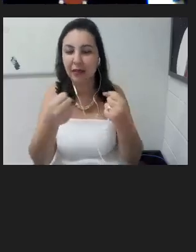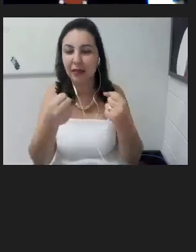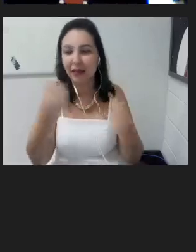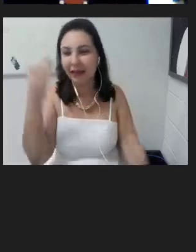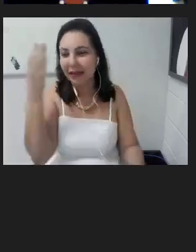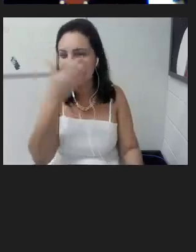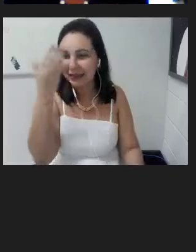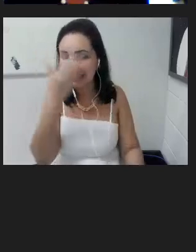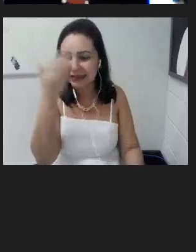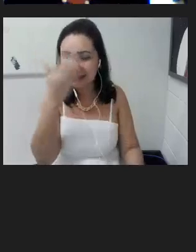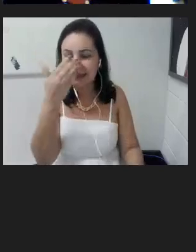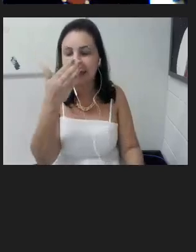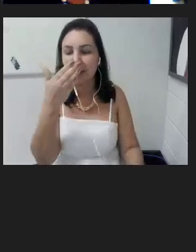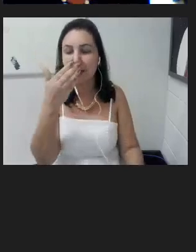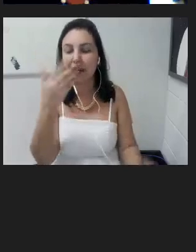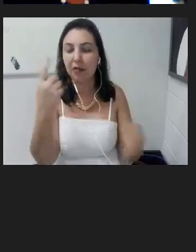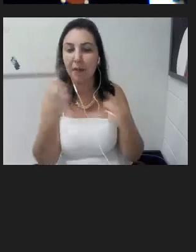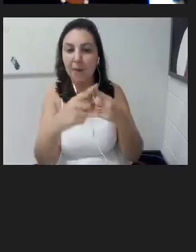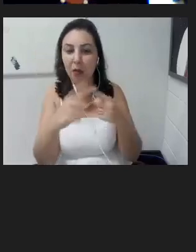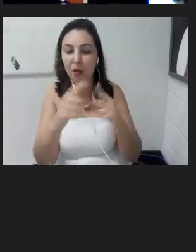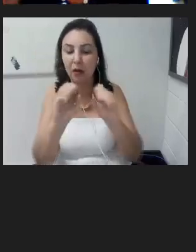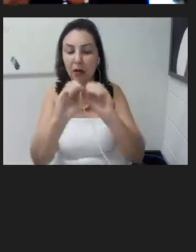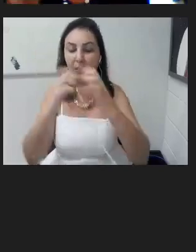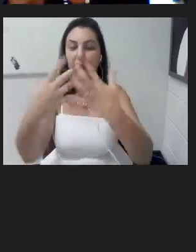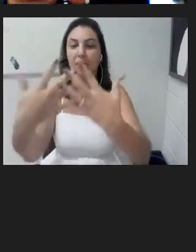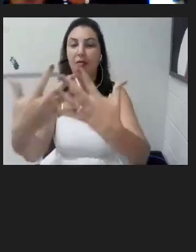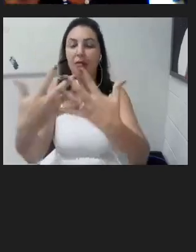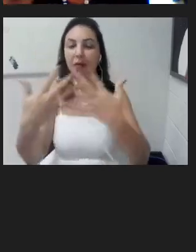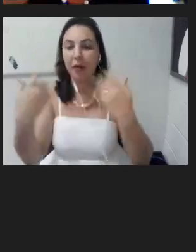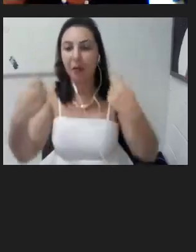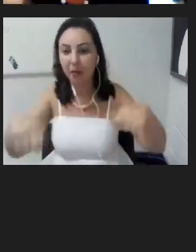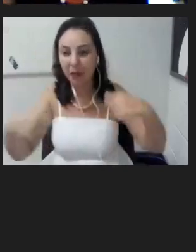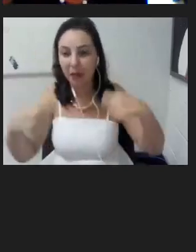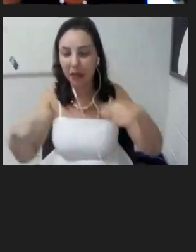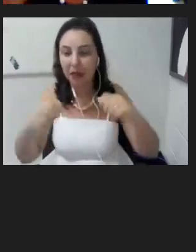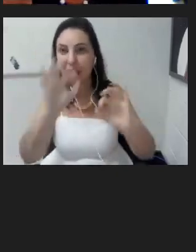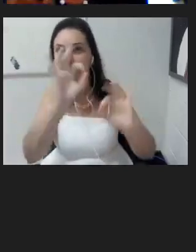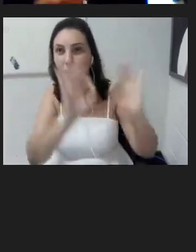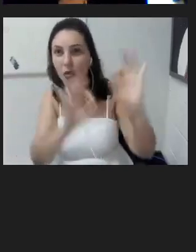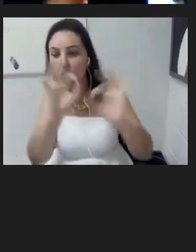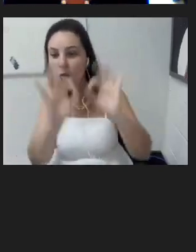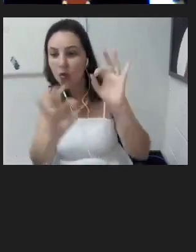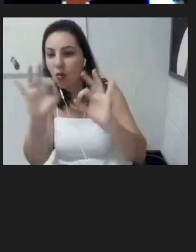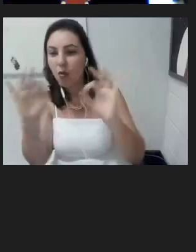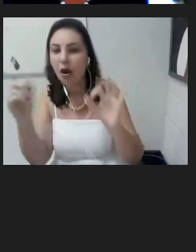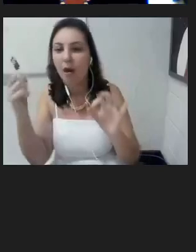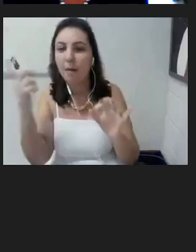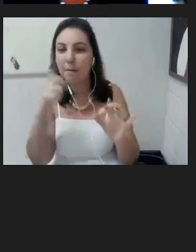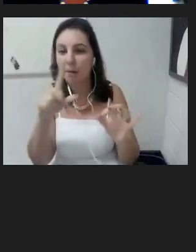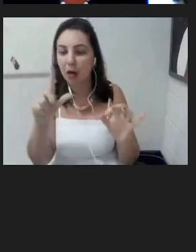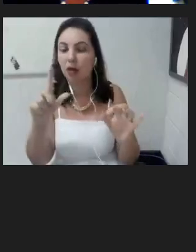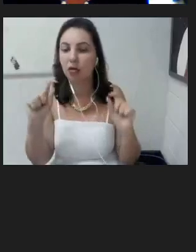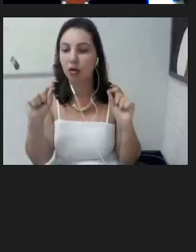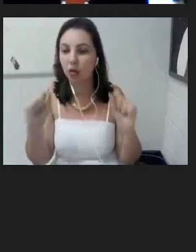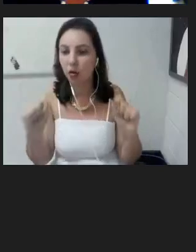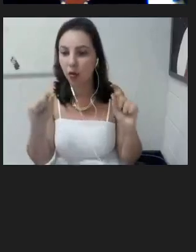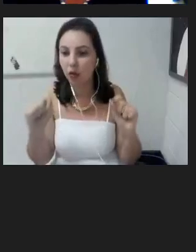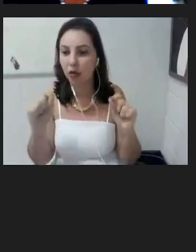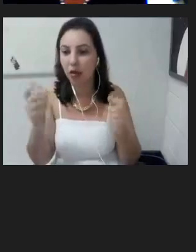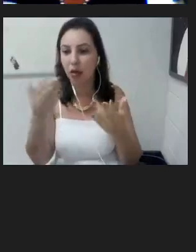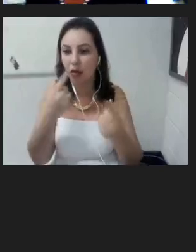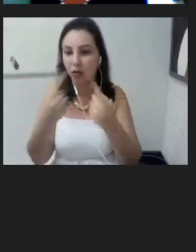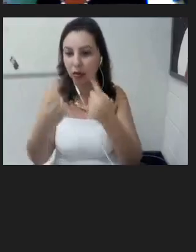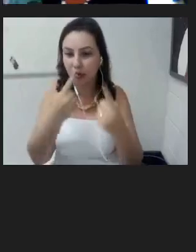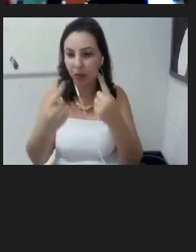fica... É preciso essa sistematização organizadinha para a gente poder fazer e fazendo diálogo.